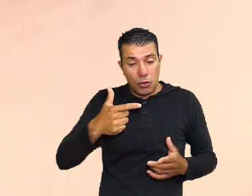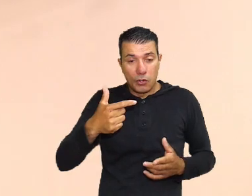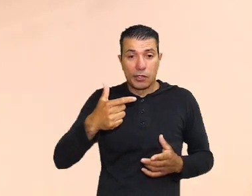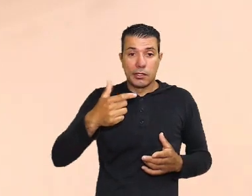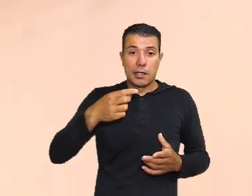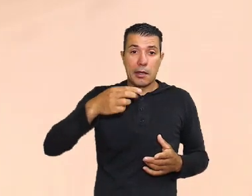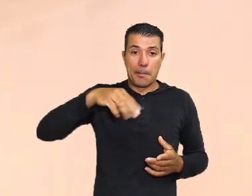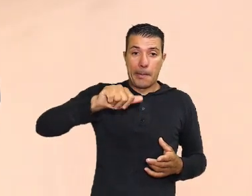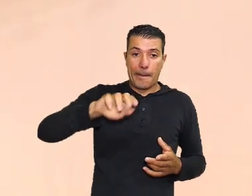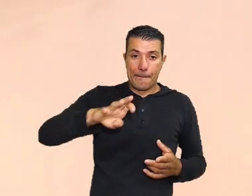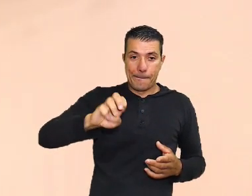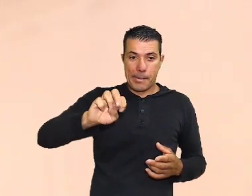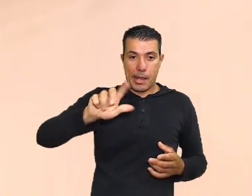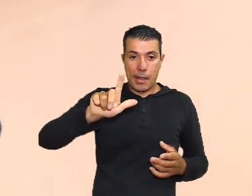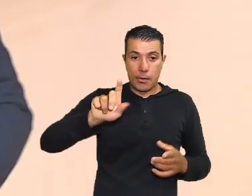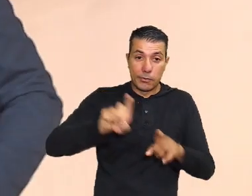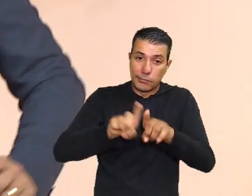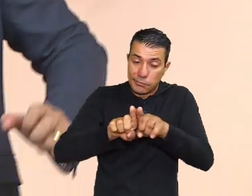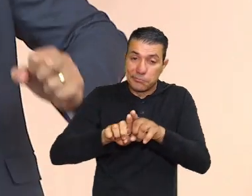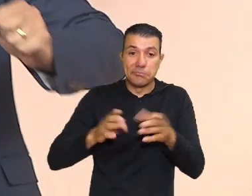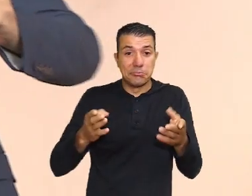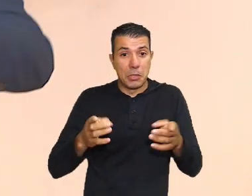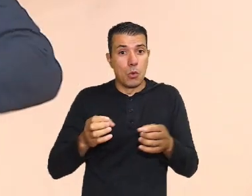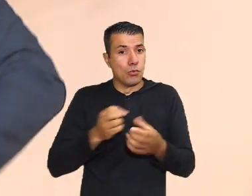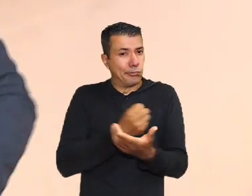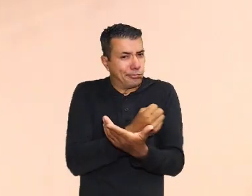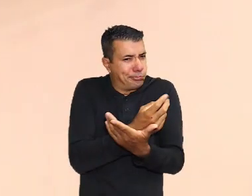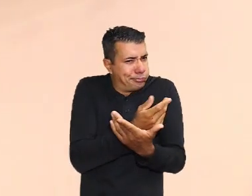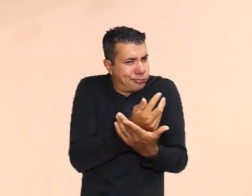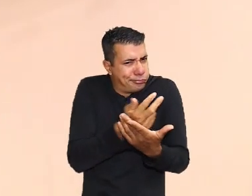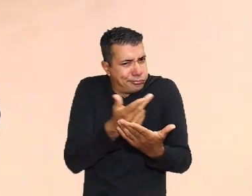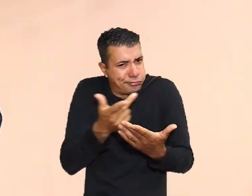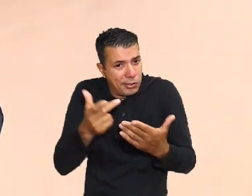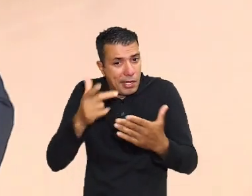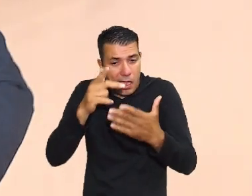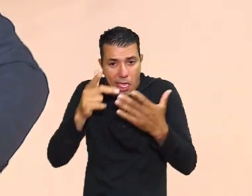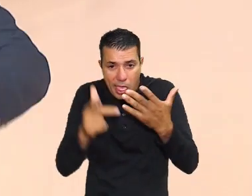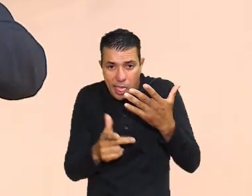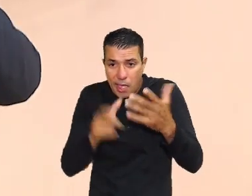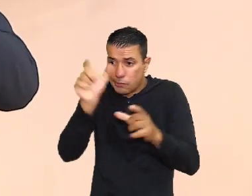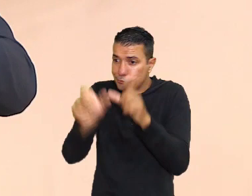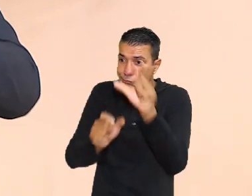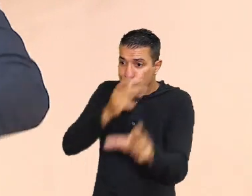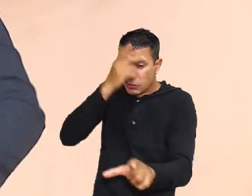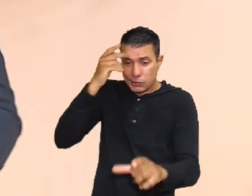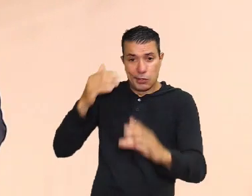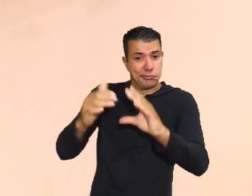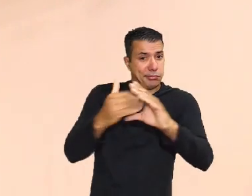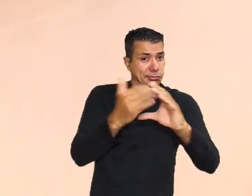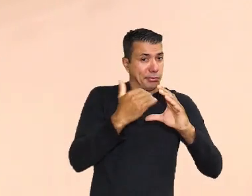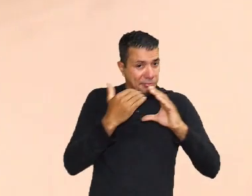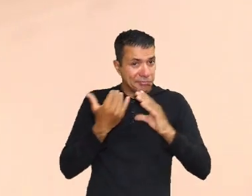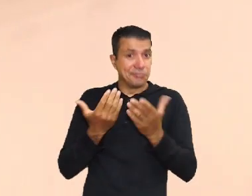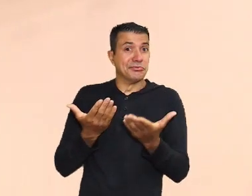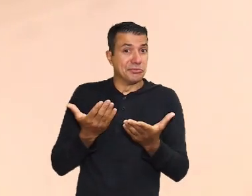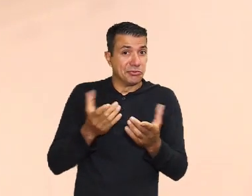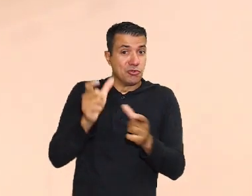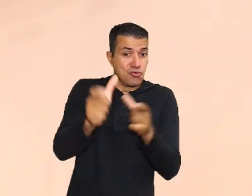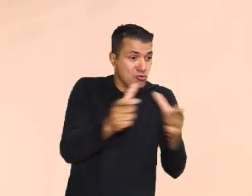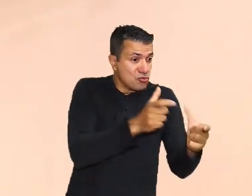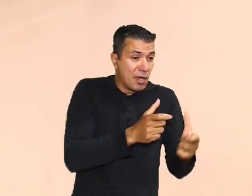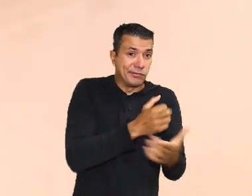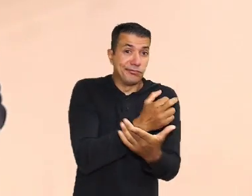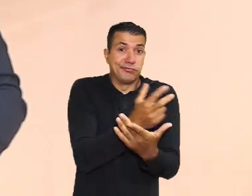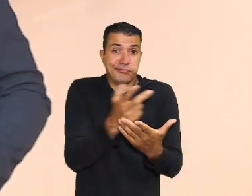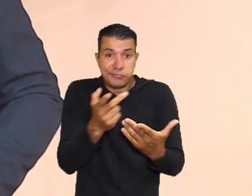Jardim Mabel. Veja que coisa boa! Quantas pessoas interagindo conosco, enviando a mensagem de onde elas são